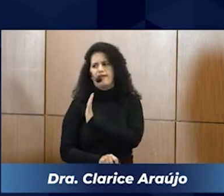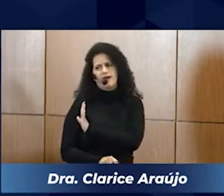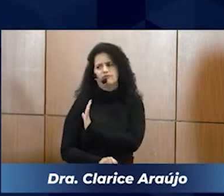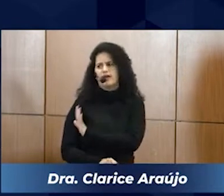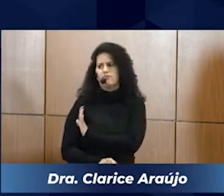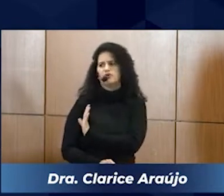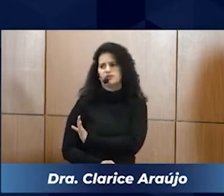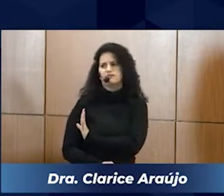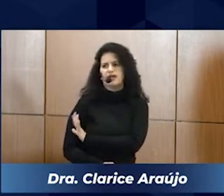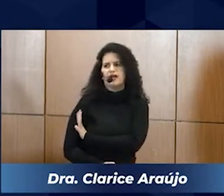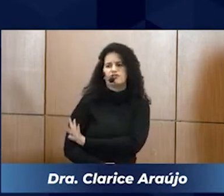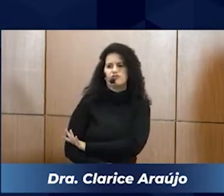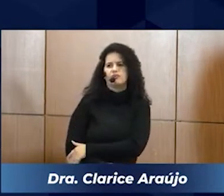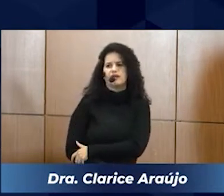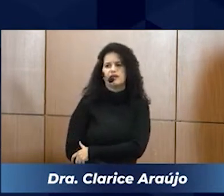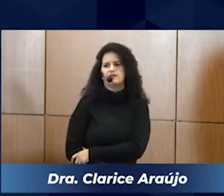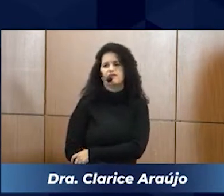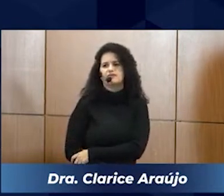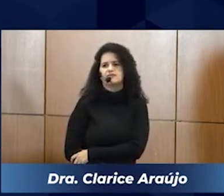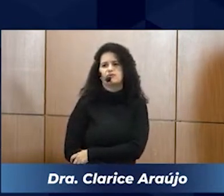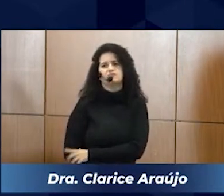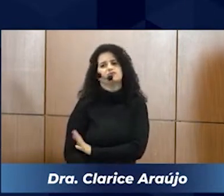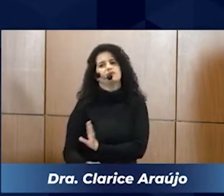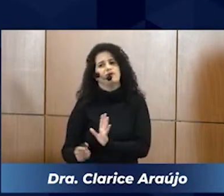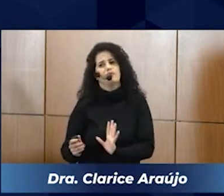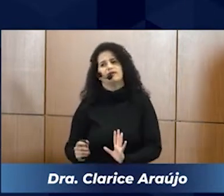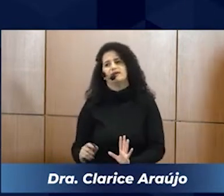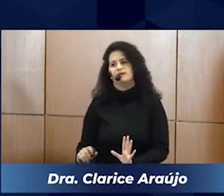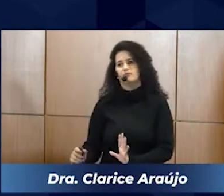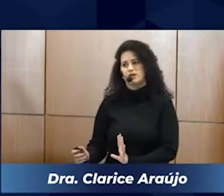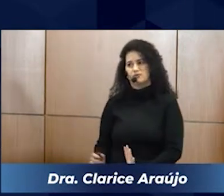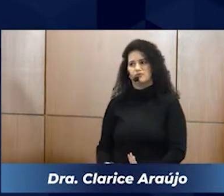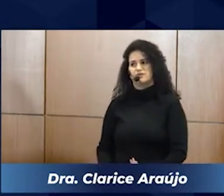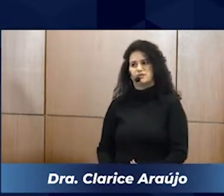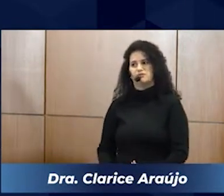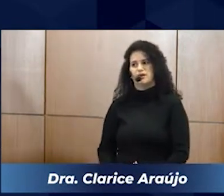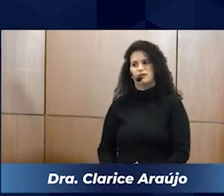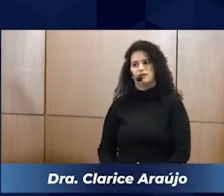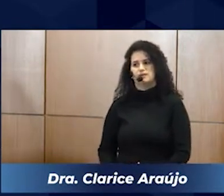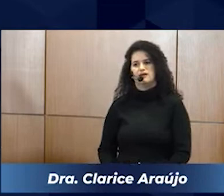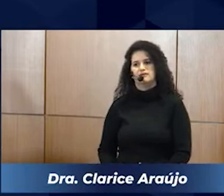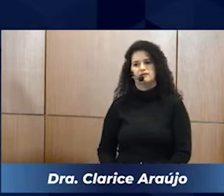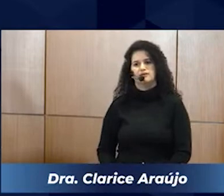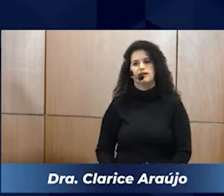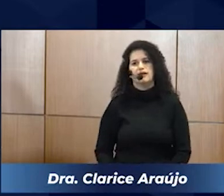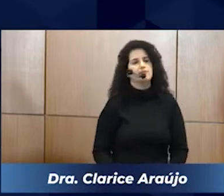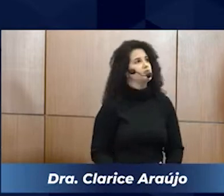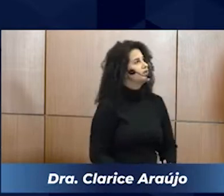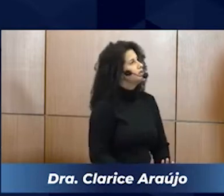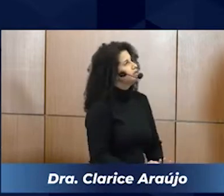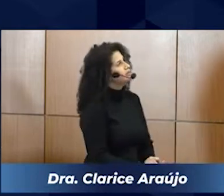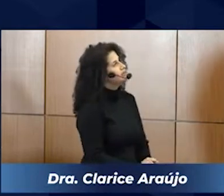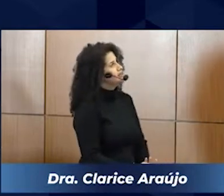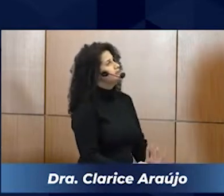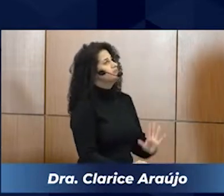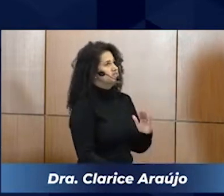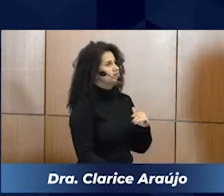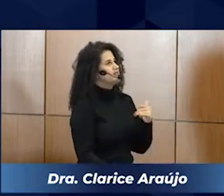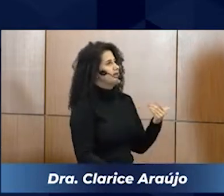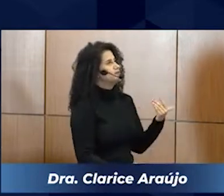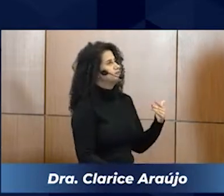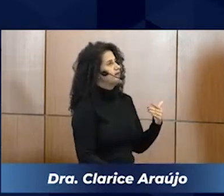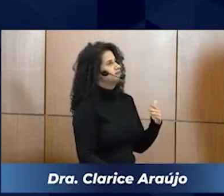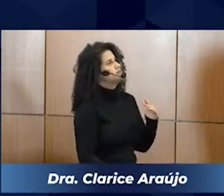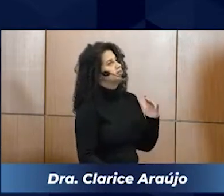vezes, não, está reportando negativo para aquela intervenção Y. Então, espera aí, por que, que eu estou fazendo ela ainda? Né? E,